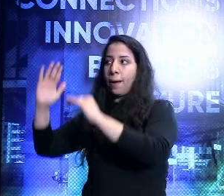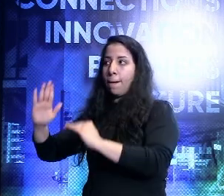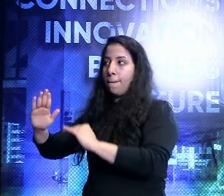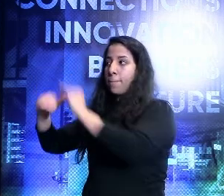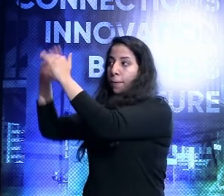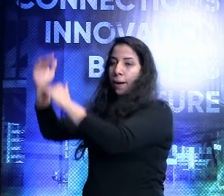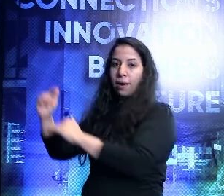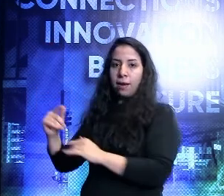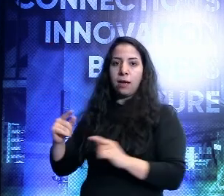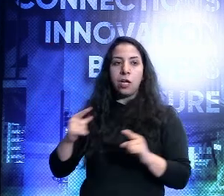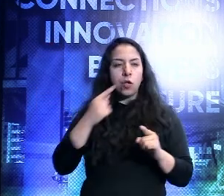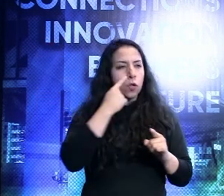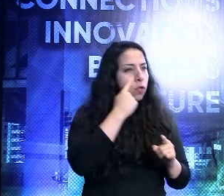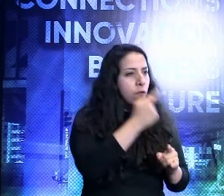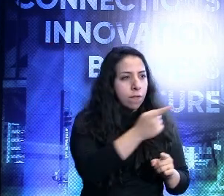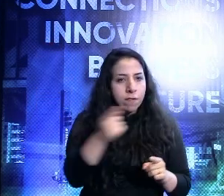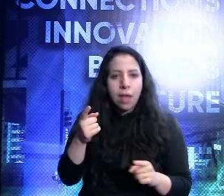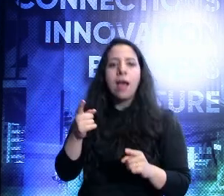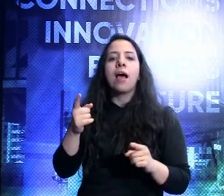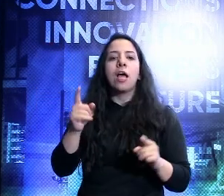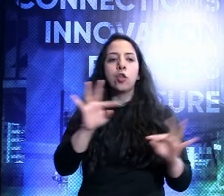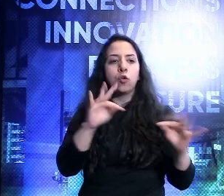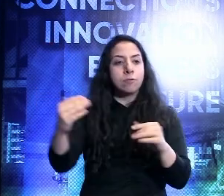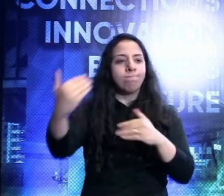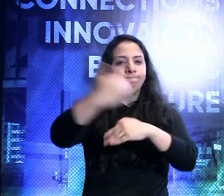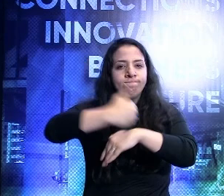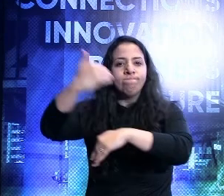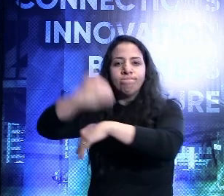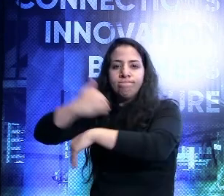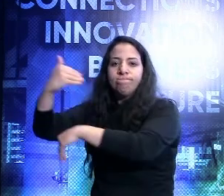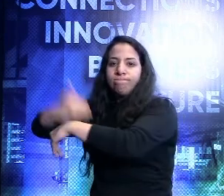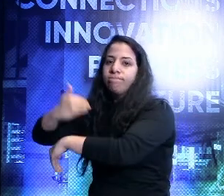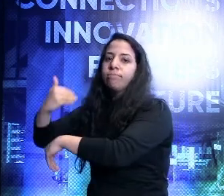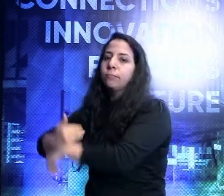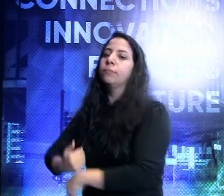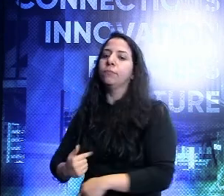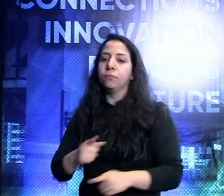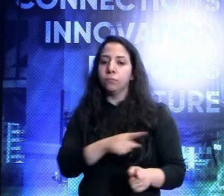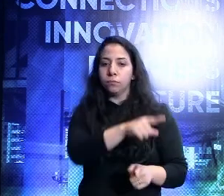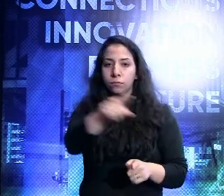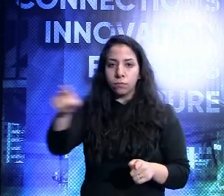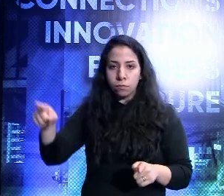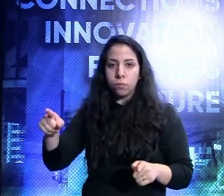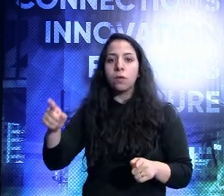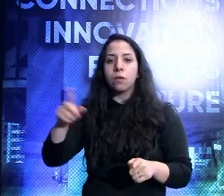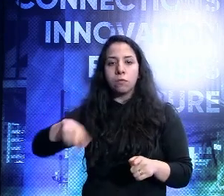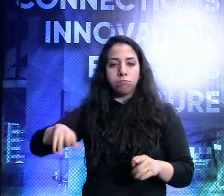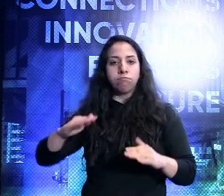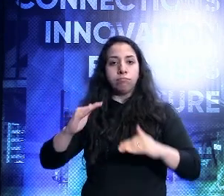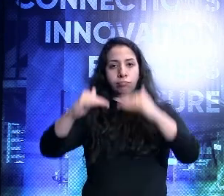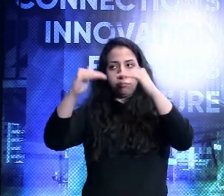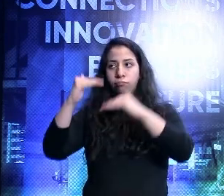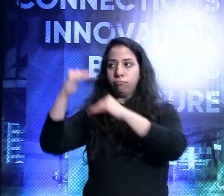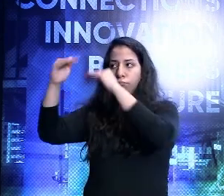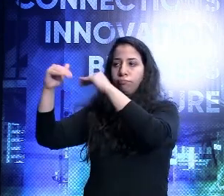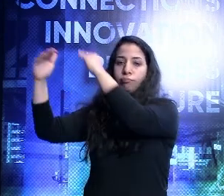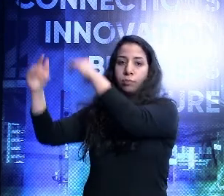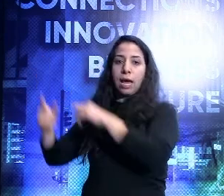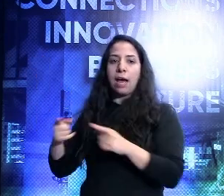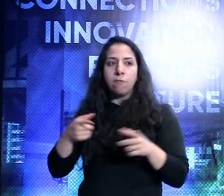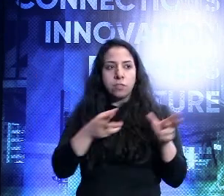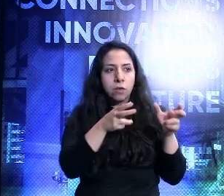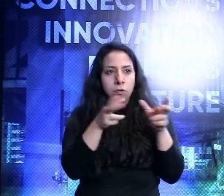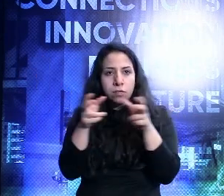ver engajamento das pessoas fazendo isso. E aí você consegue, inclusive, por âmbito, né? Os âmbitos aqui para você medir, verificar